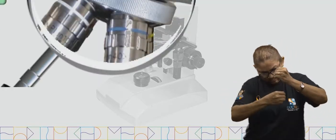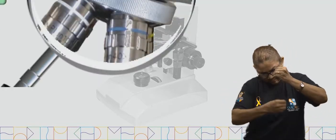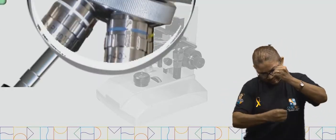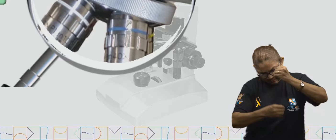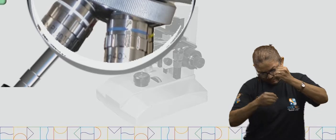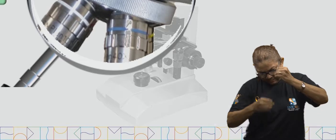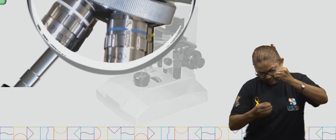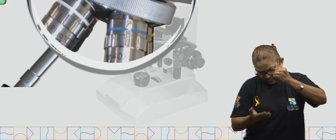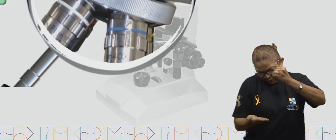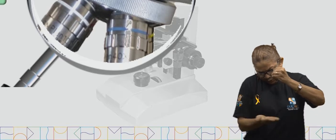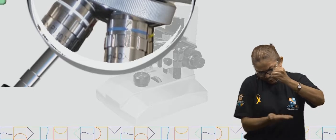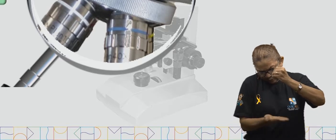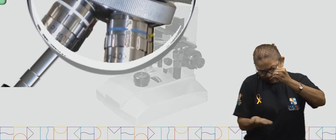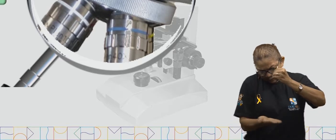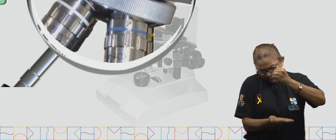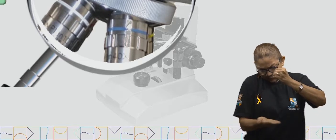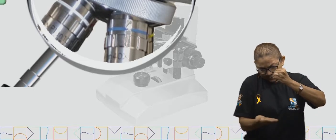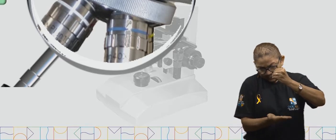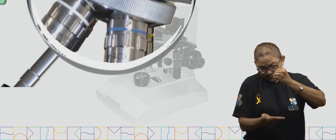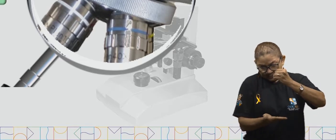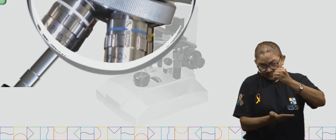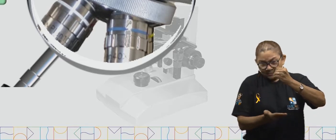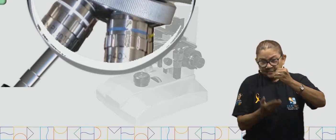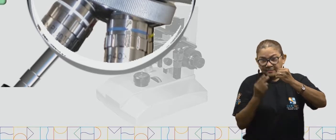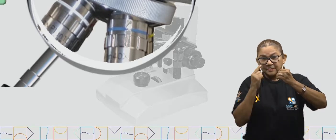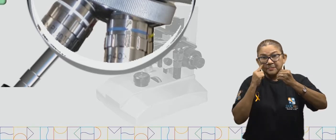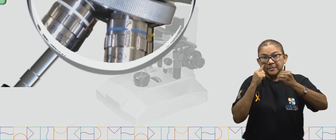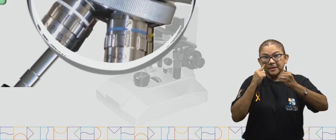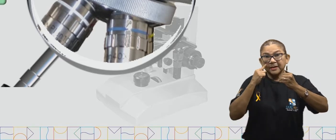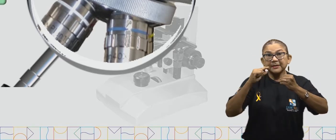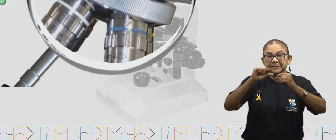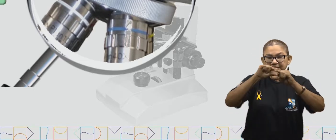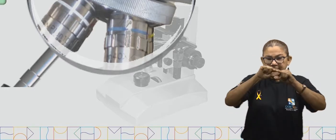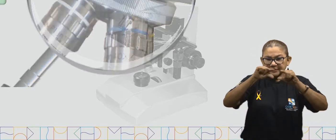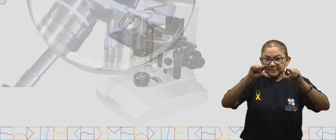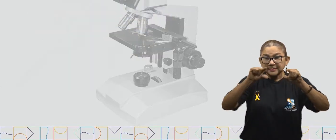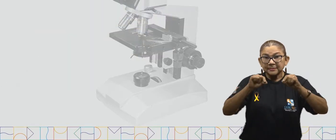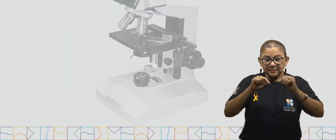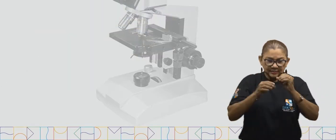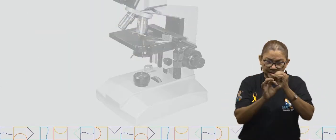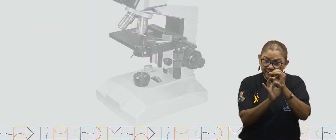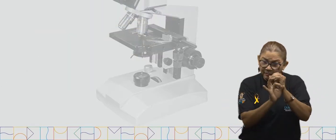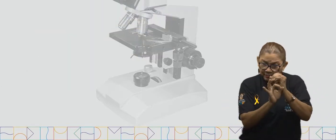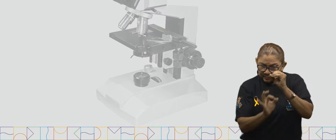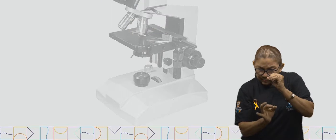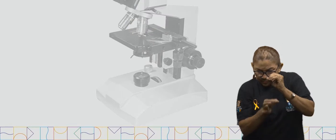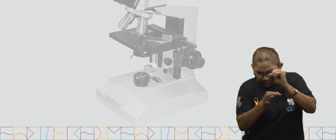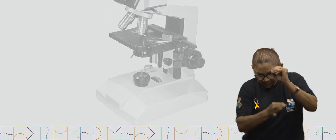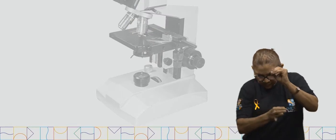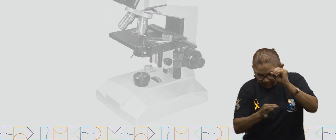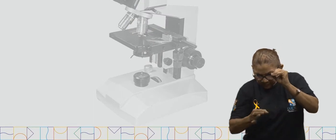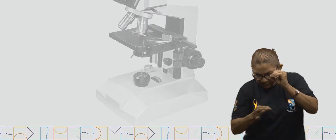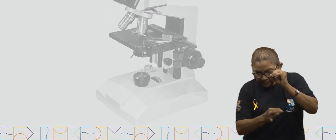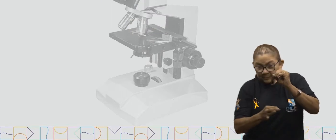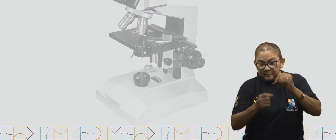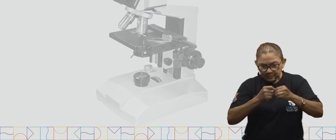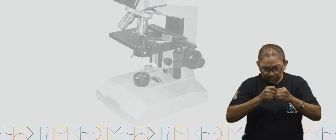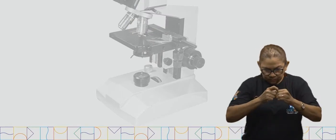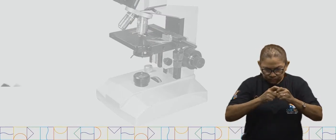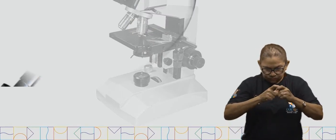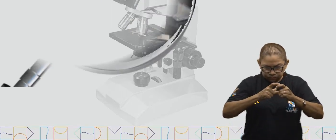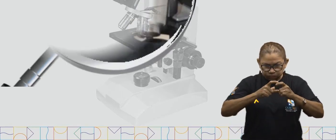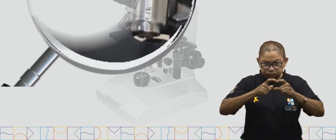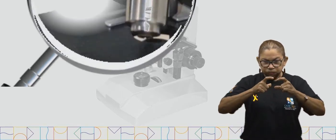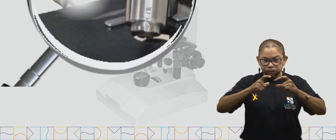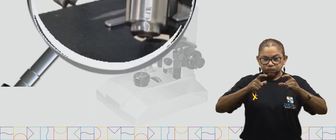um suporte para as lentes objetivas. Normalmente, são lentes de aumento